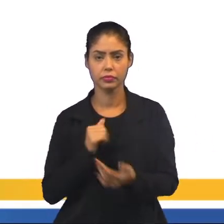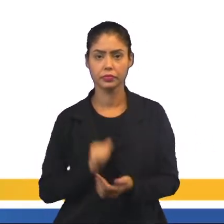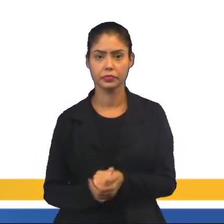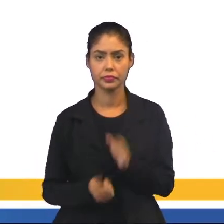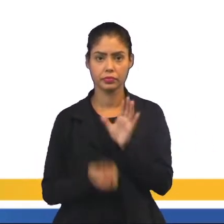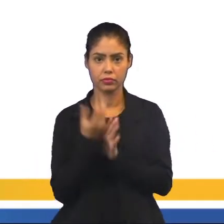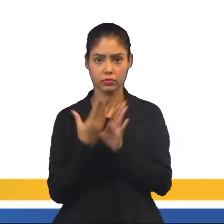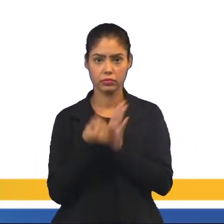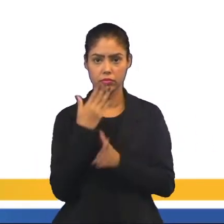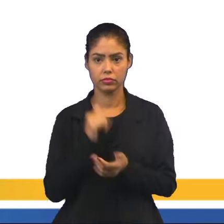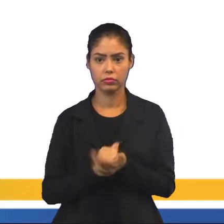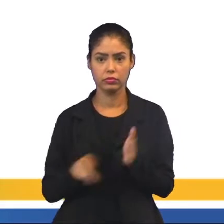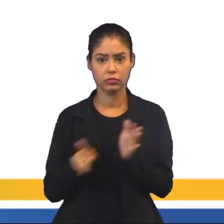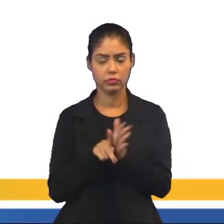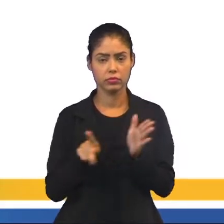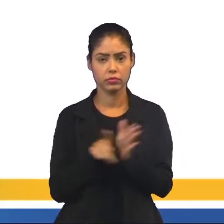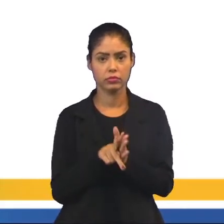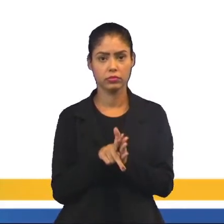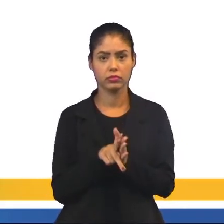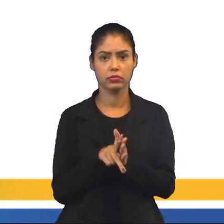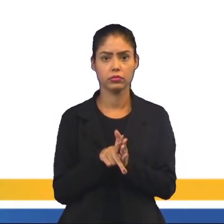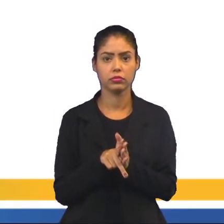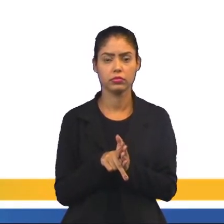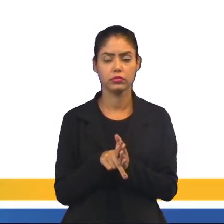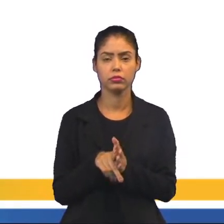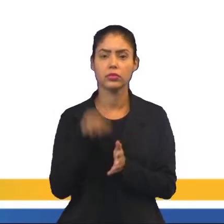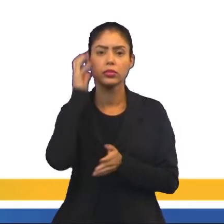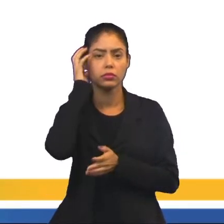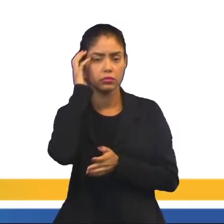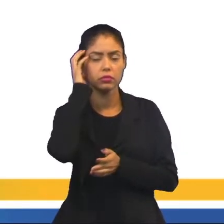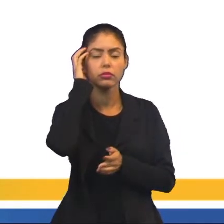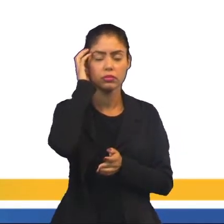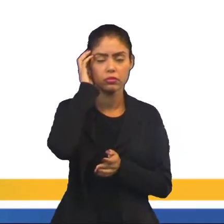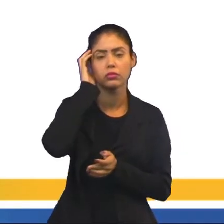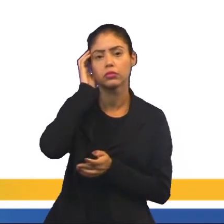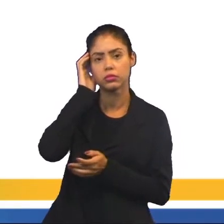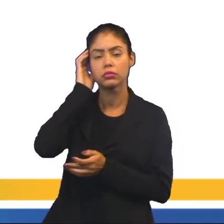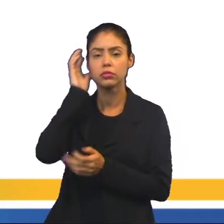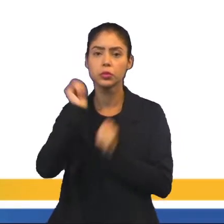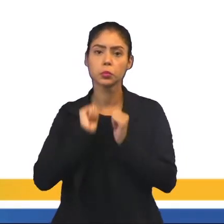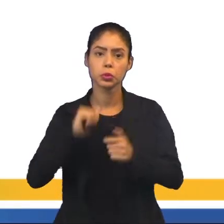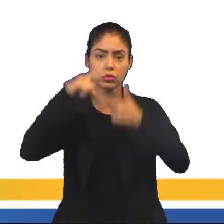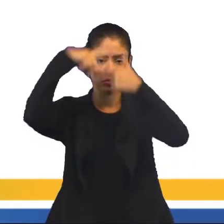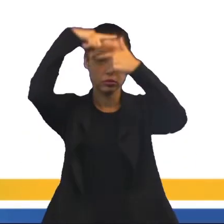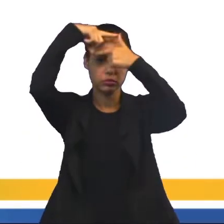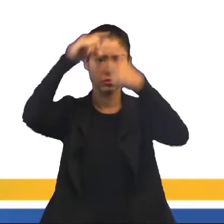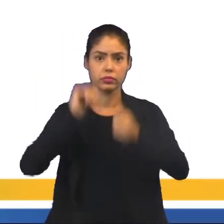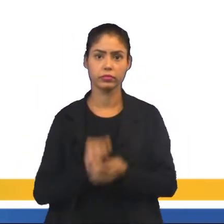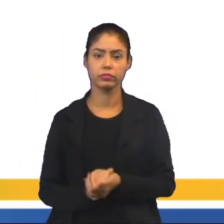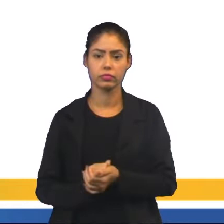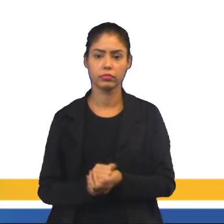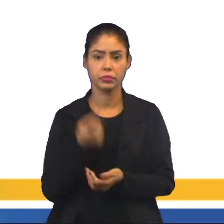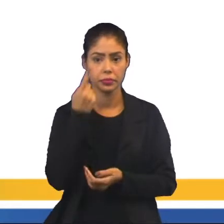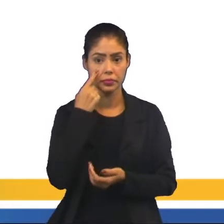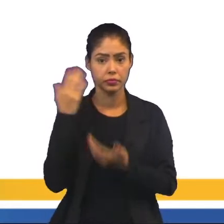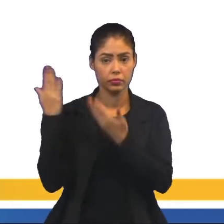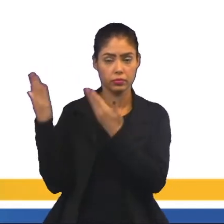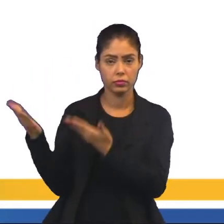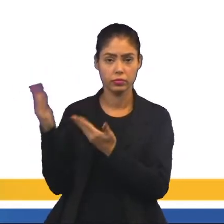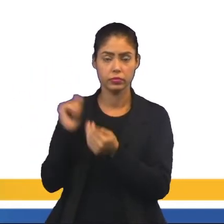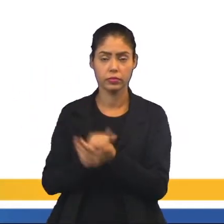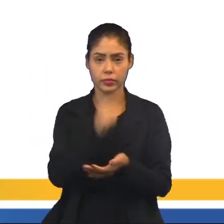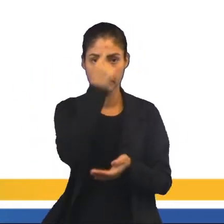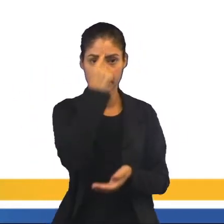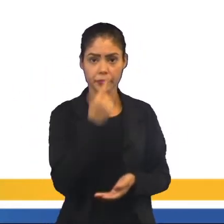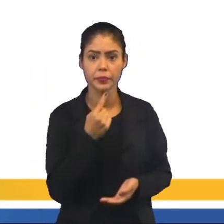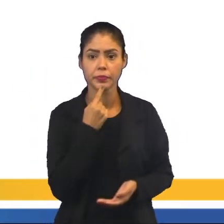a produção do próprio rádio, que pode estar totalmente alienado. E nós estamos vendo aí uma charge, por exemplo,